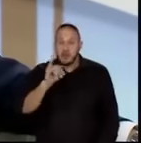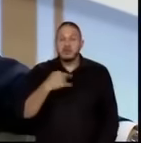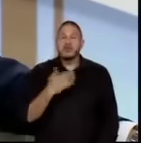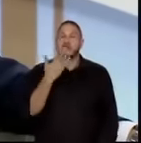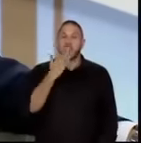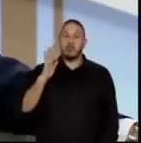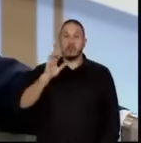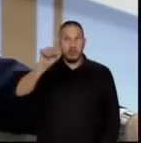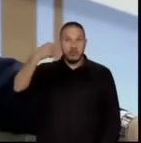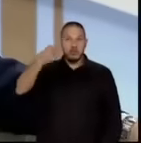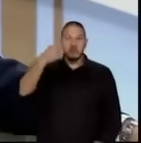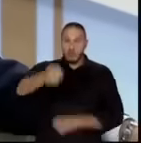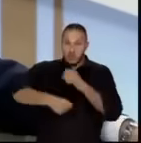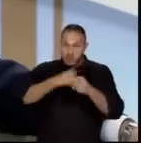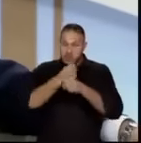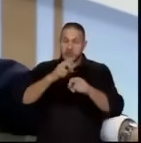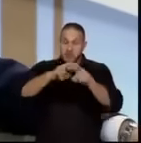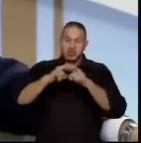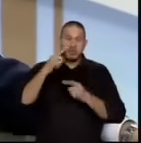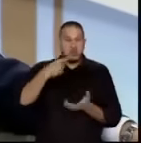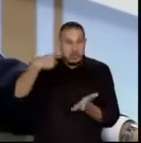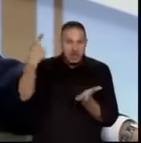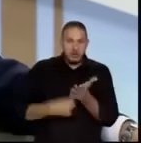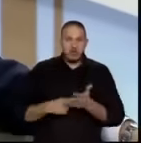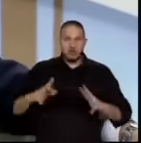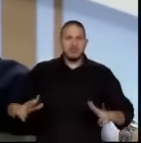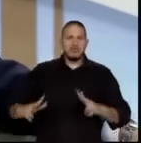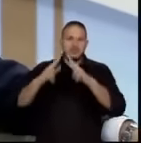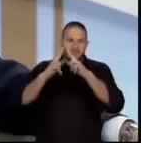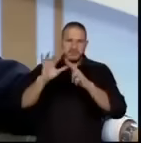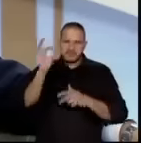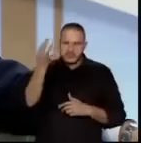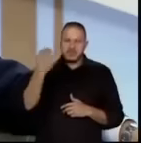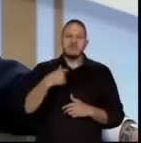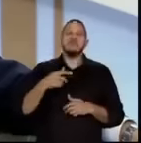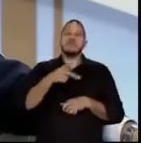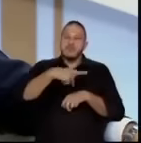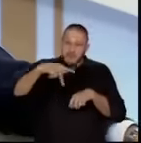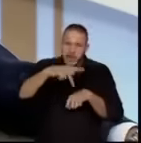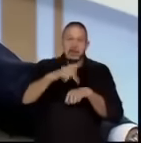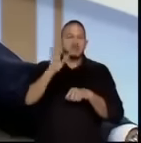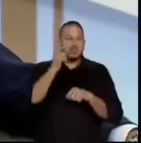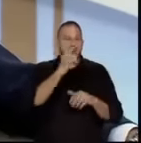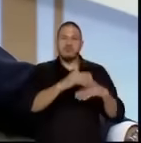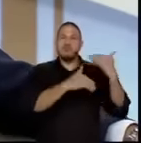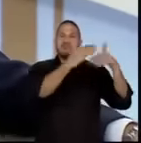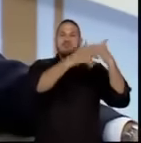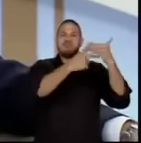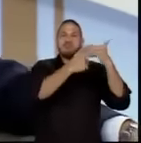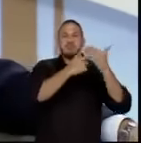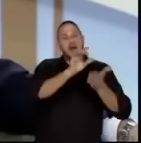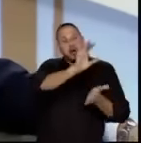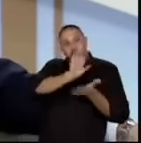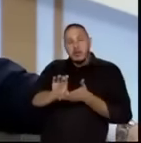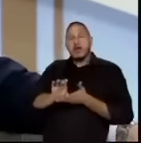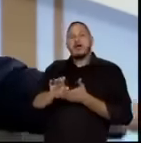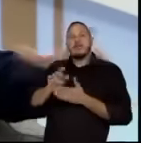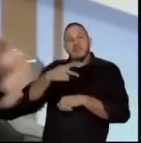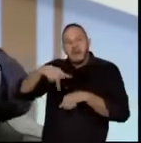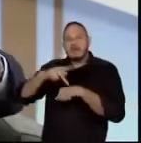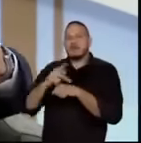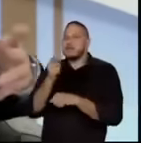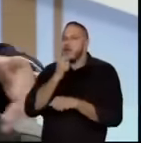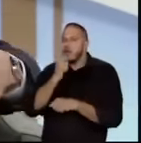do ano que vem, em função do Acordo de Paris, dos países desenvolvidos para os países em desenvolvimento,